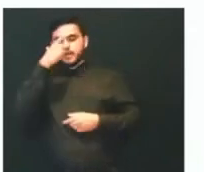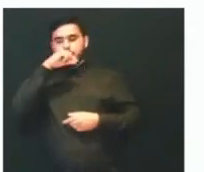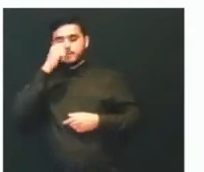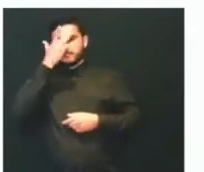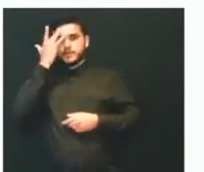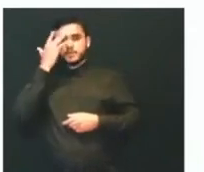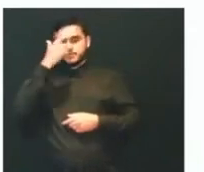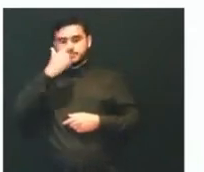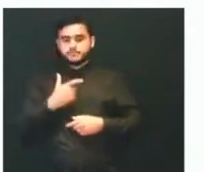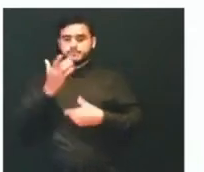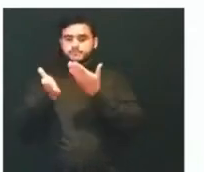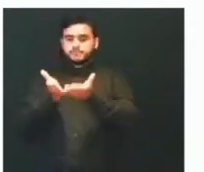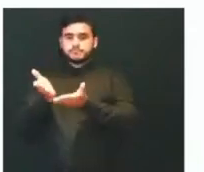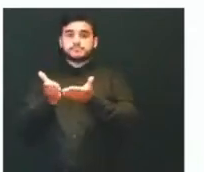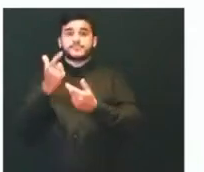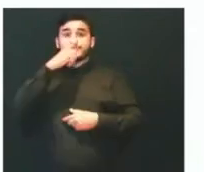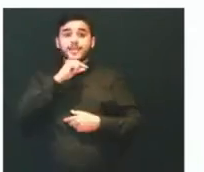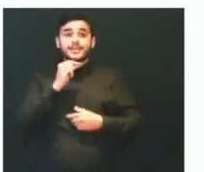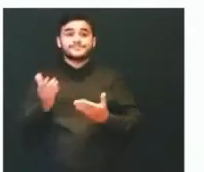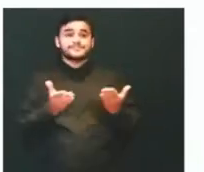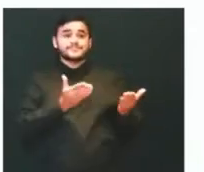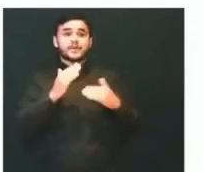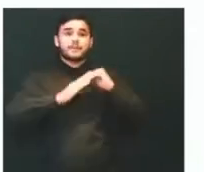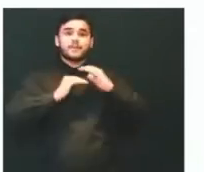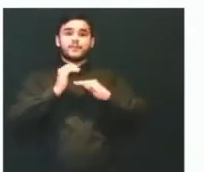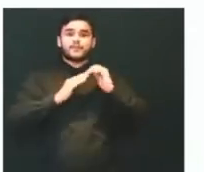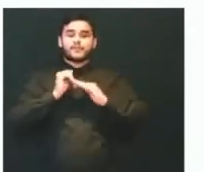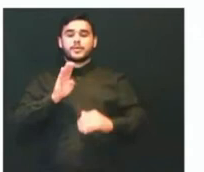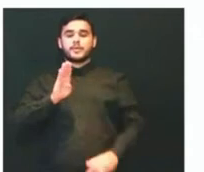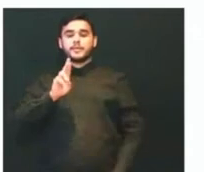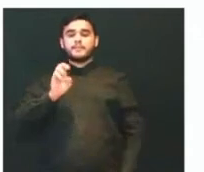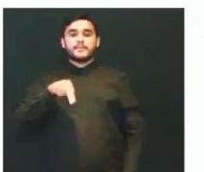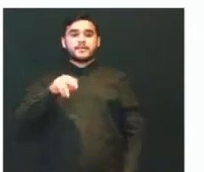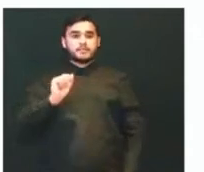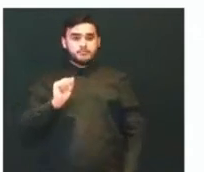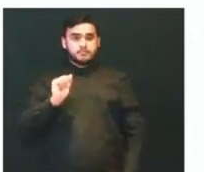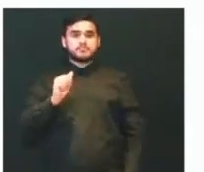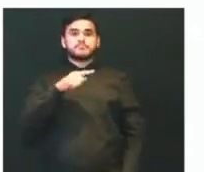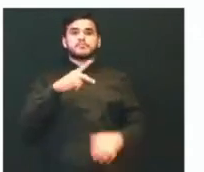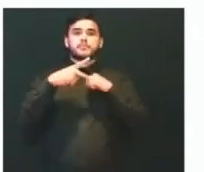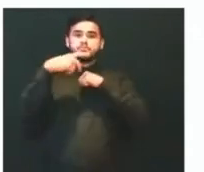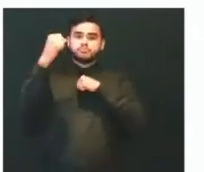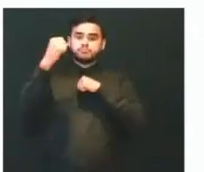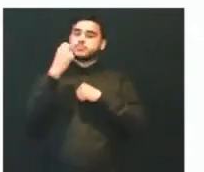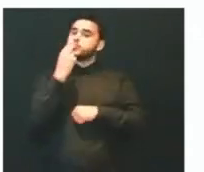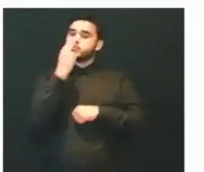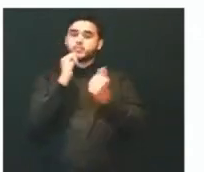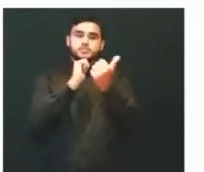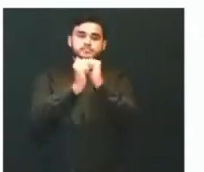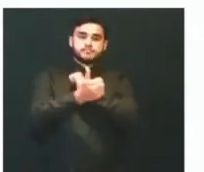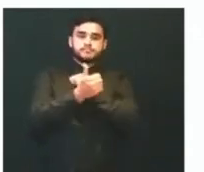com a nutricionista Brena Custódio Rodrigues, pós-graduada em Nutrição Clínica e Esportiva, com